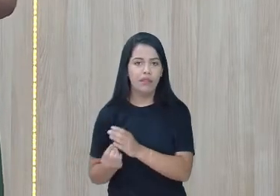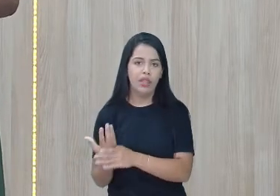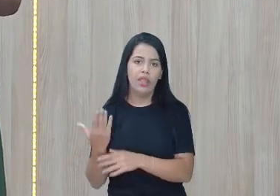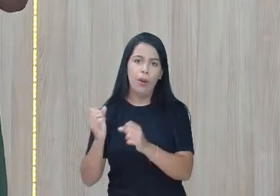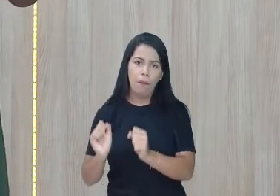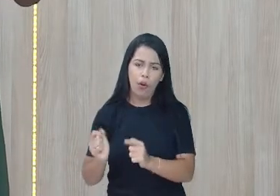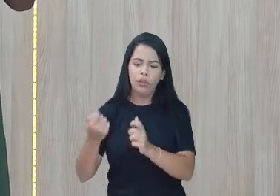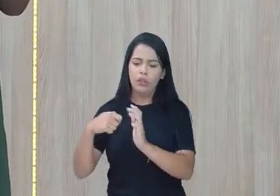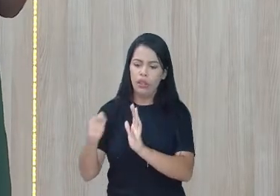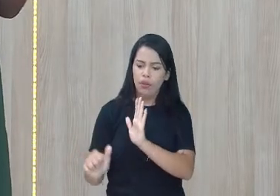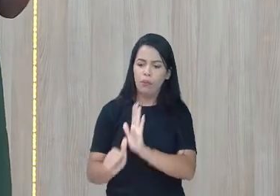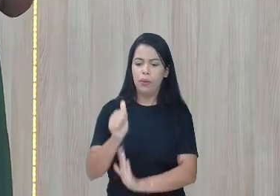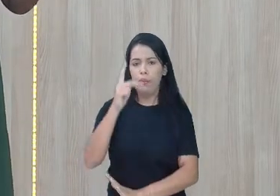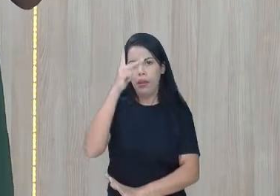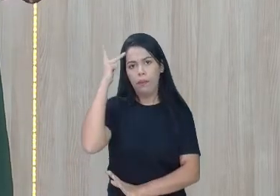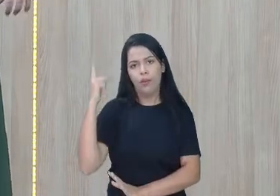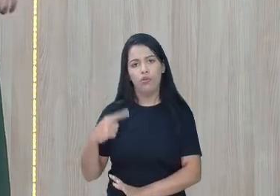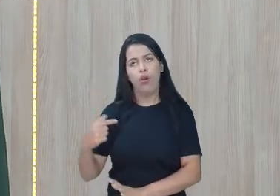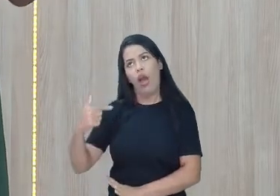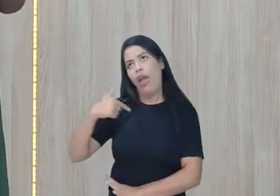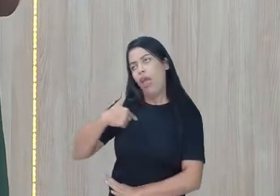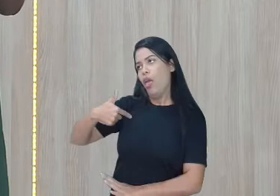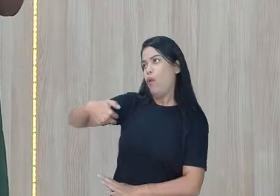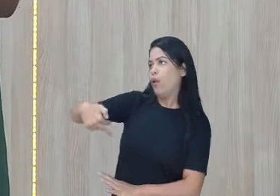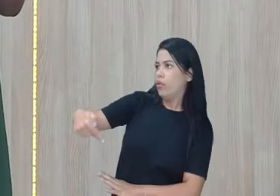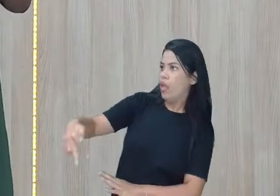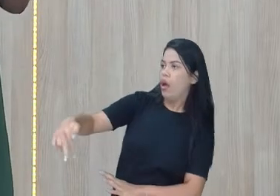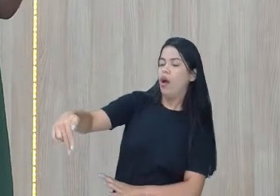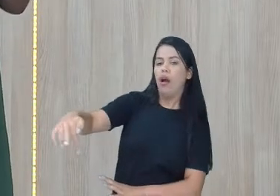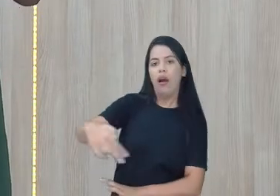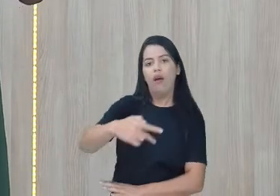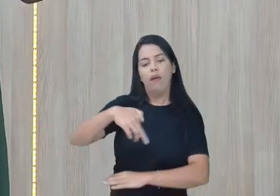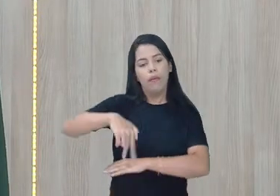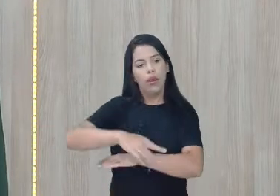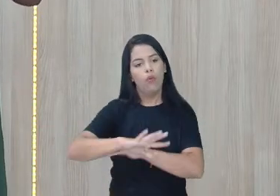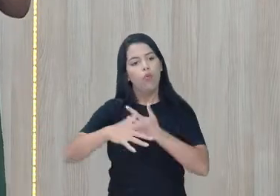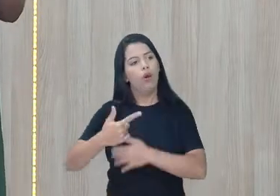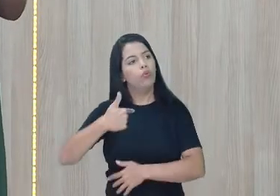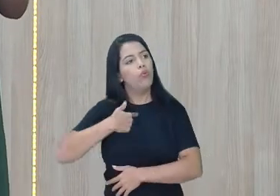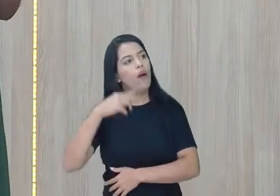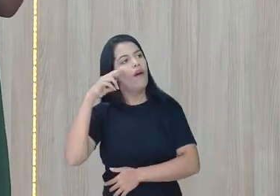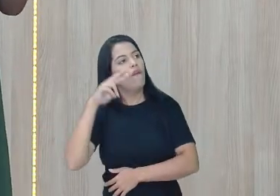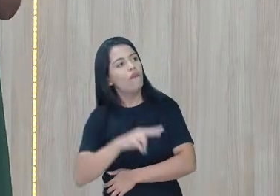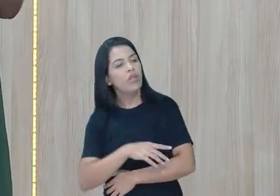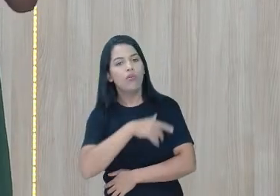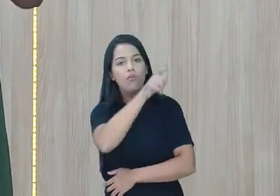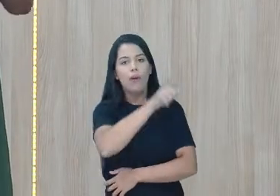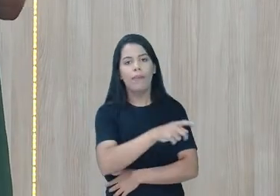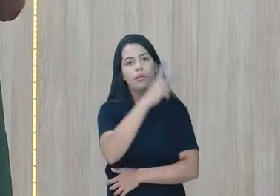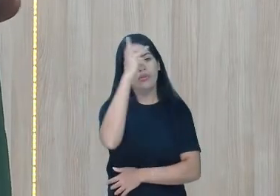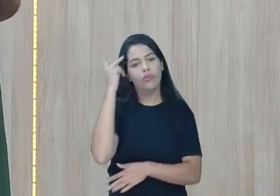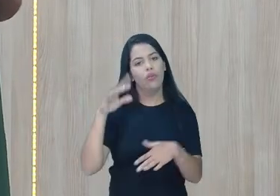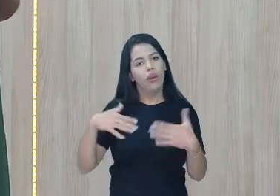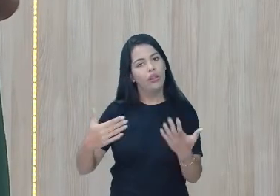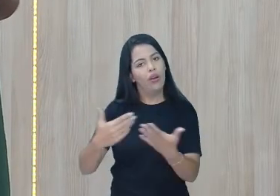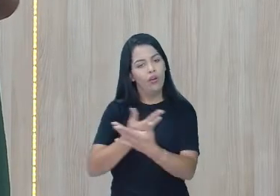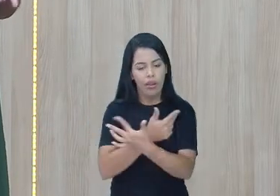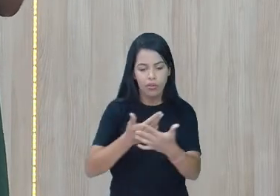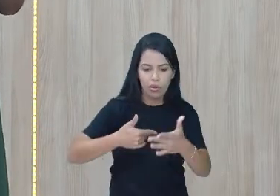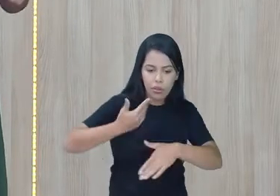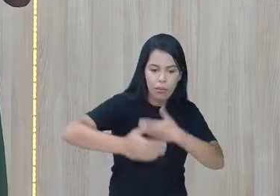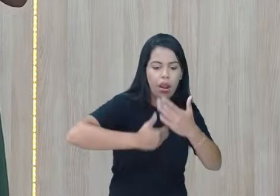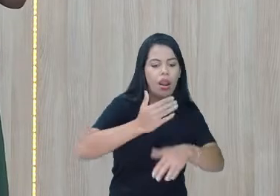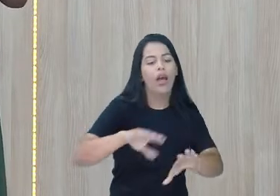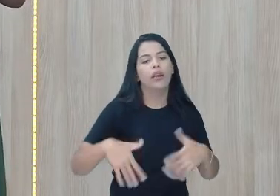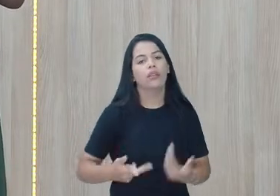pessoa, né? Eu andava pelas ruas quando avistei fulano e tal, e as coisas vão acontecendo. Então,